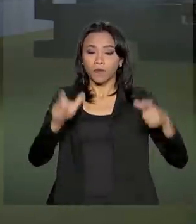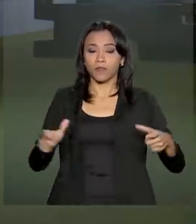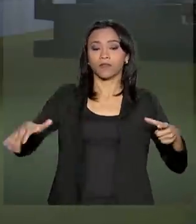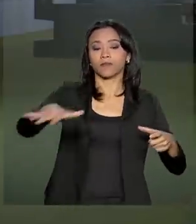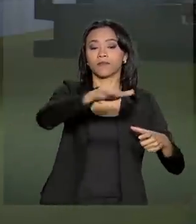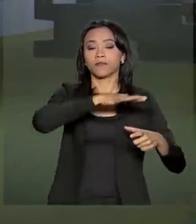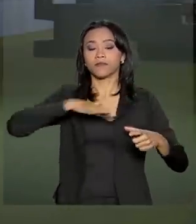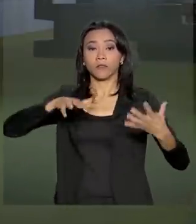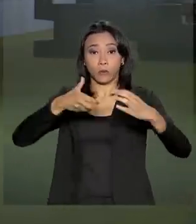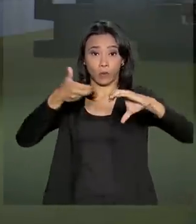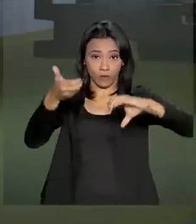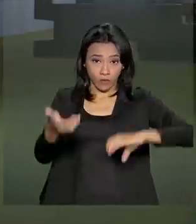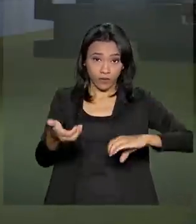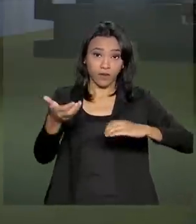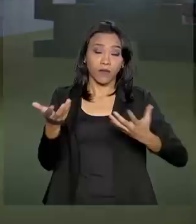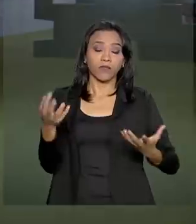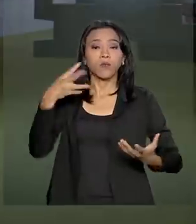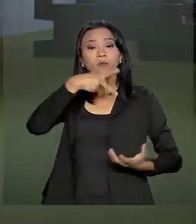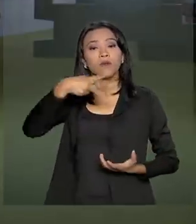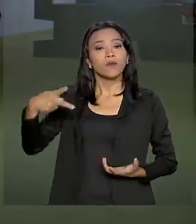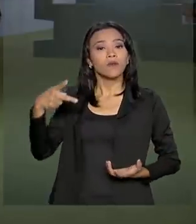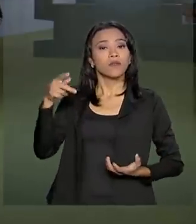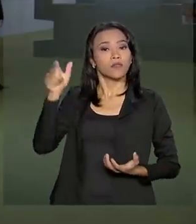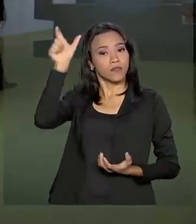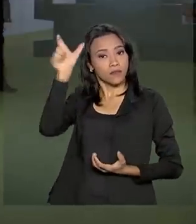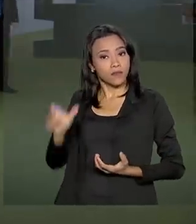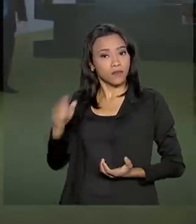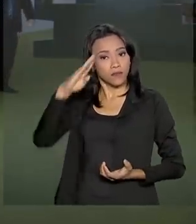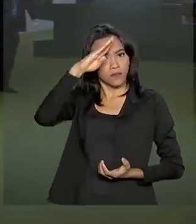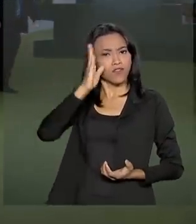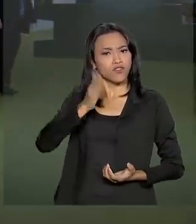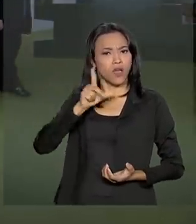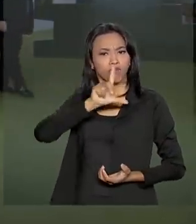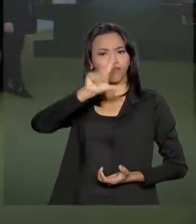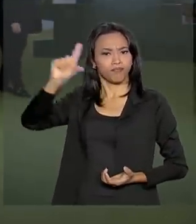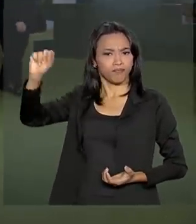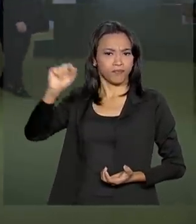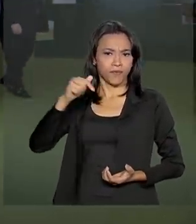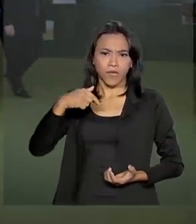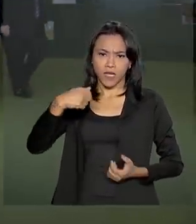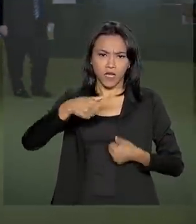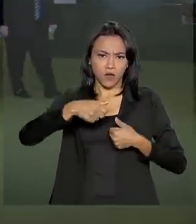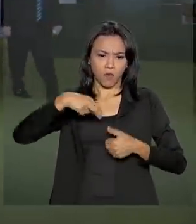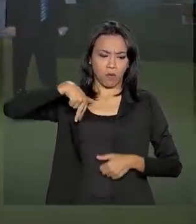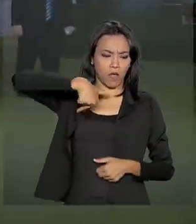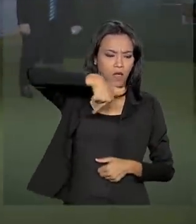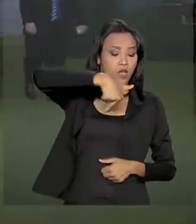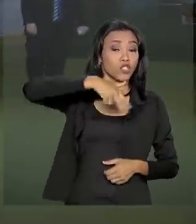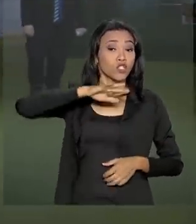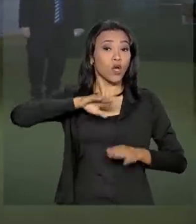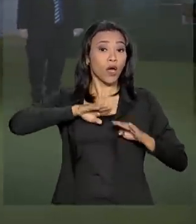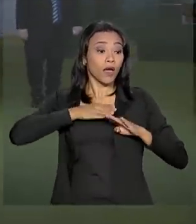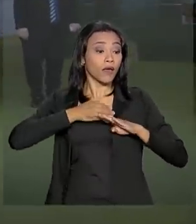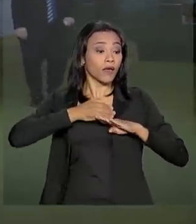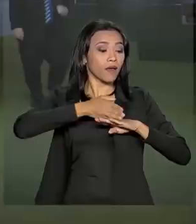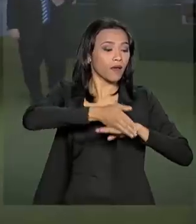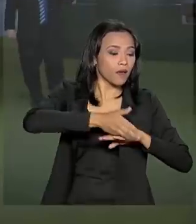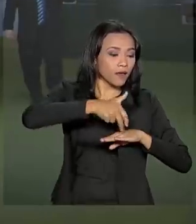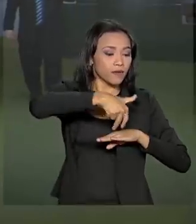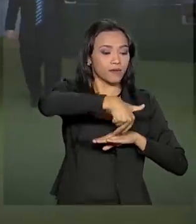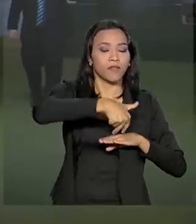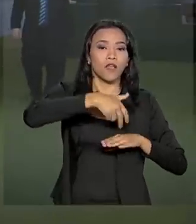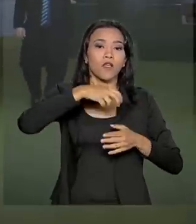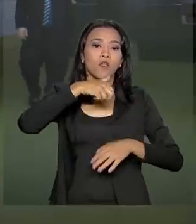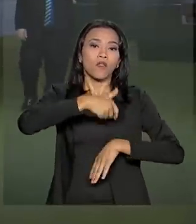Congresso Nacional. O presidente Jair Bolsonaro já foi embora daqui. Ele não passou por aqui, só passou na entrada. Ele chegou por aqui às